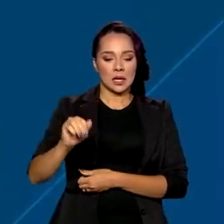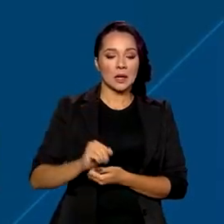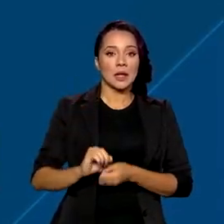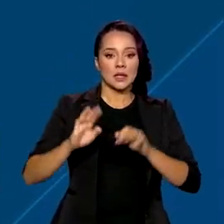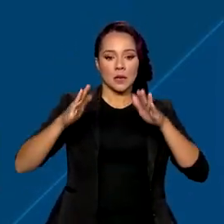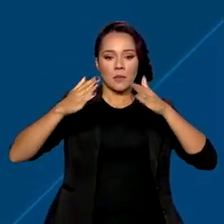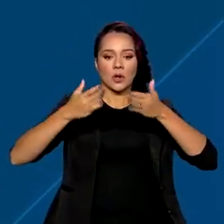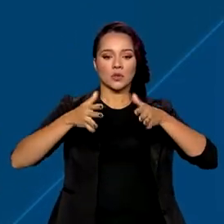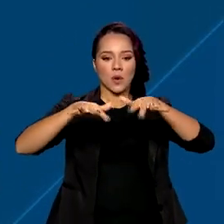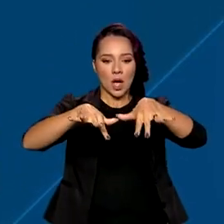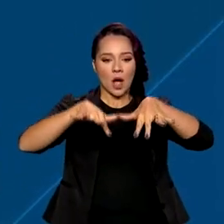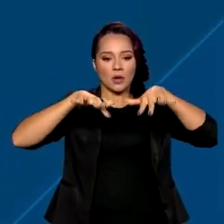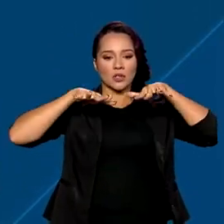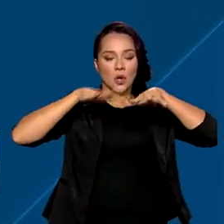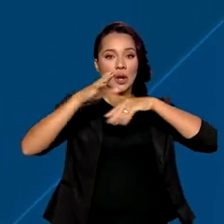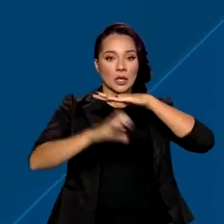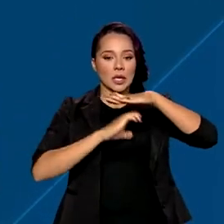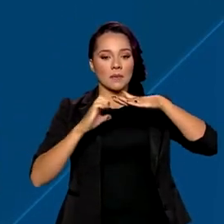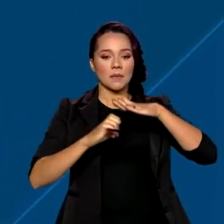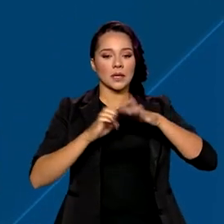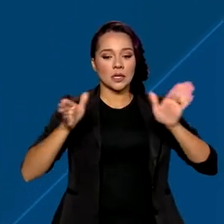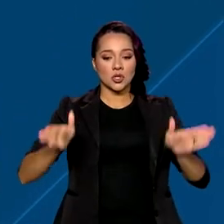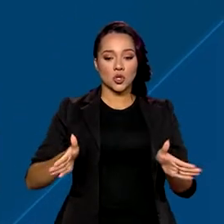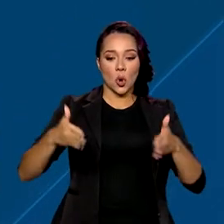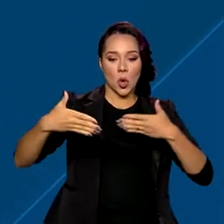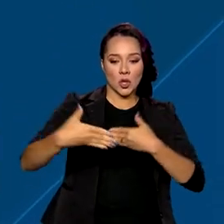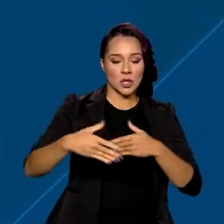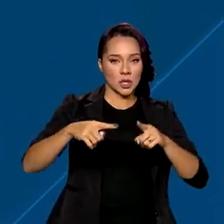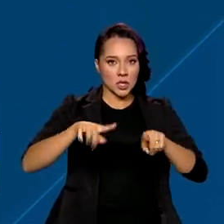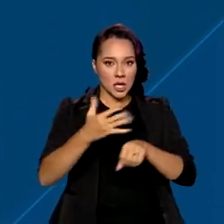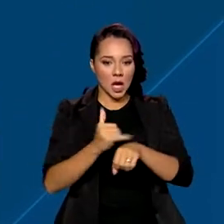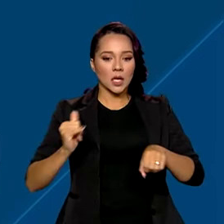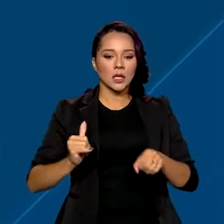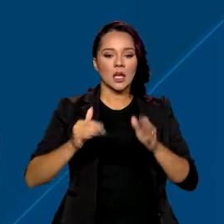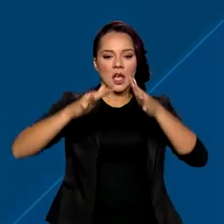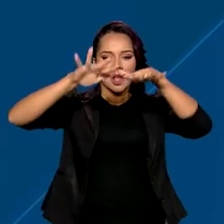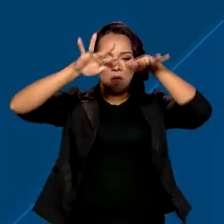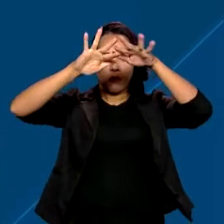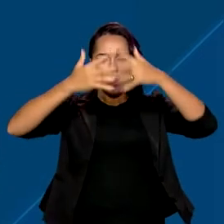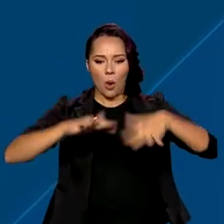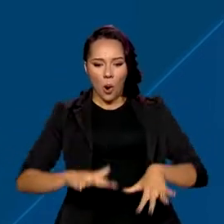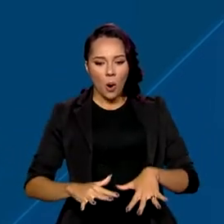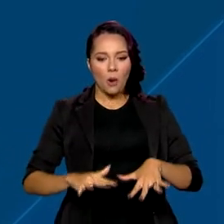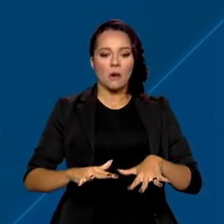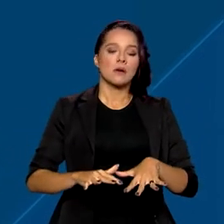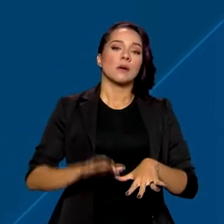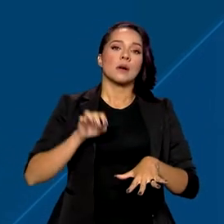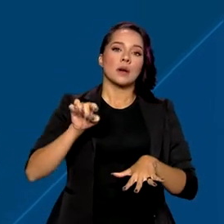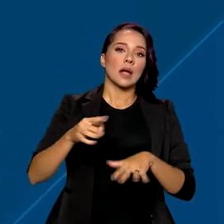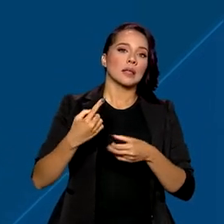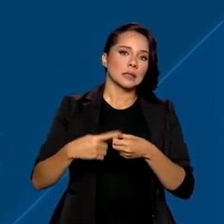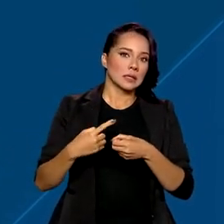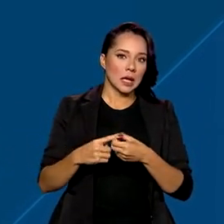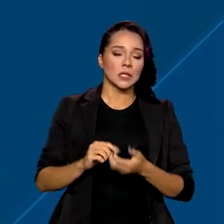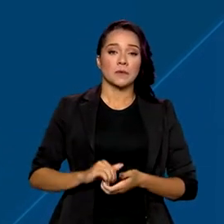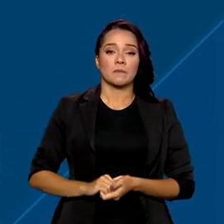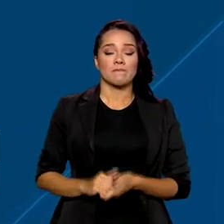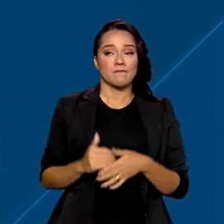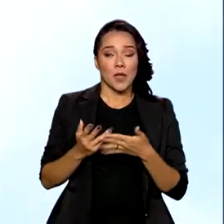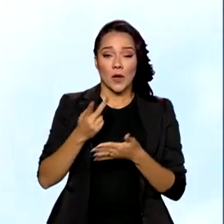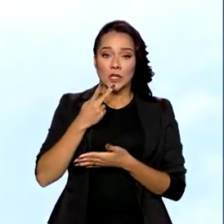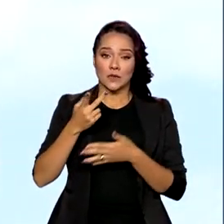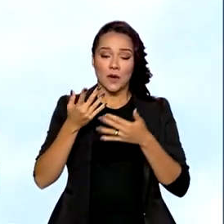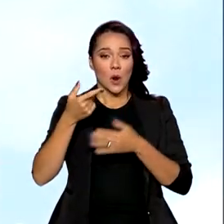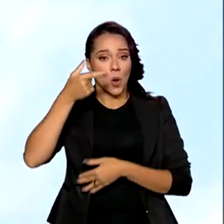do auditório da empresa de containers Multitainer, localizada aí na estrada Ferreira Guedes, em Itapecerica. Como dissemos